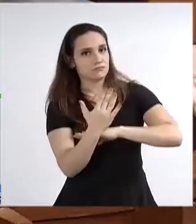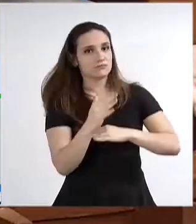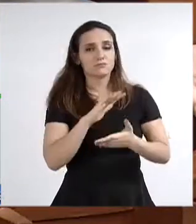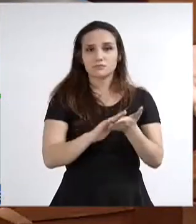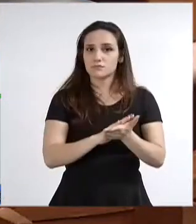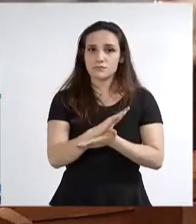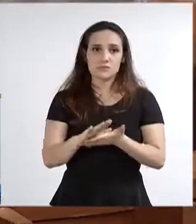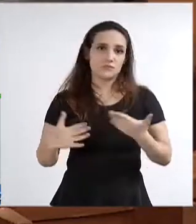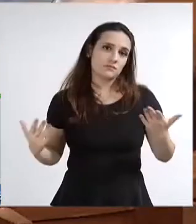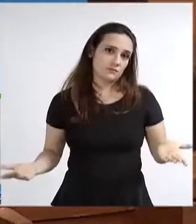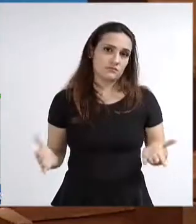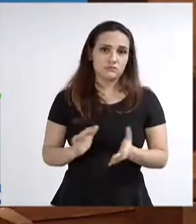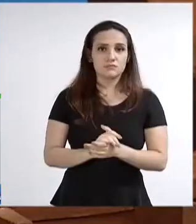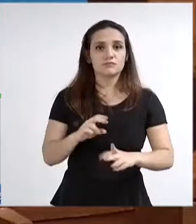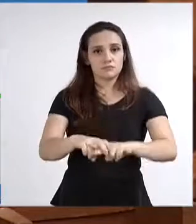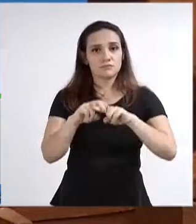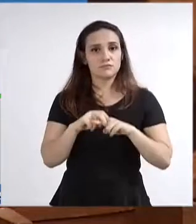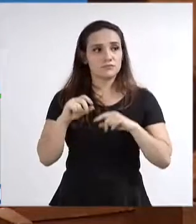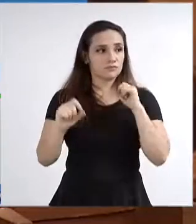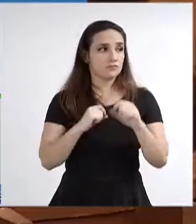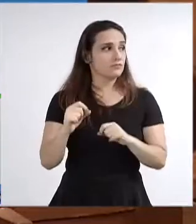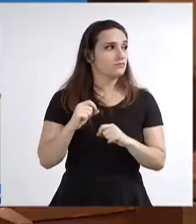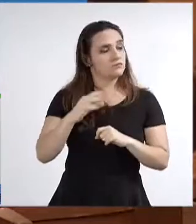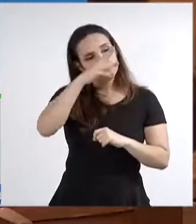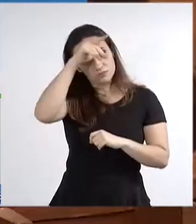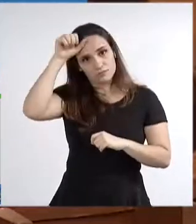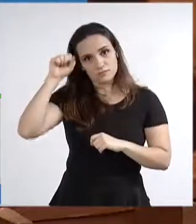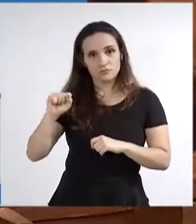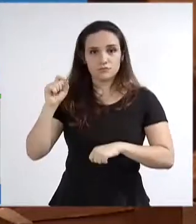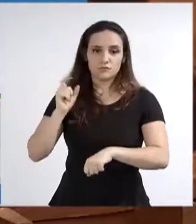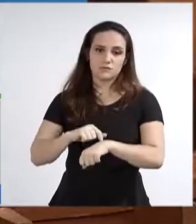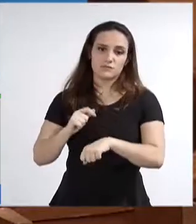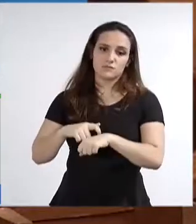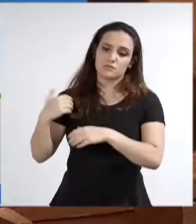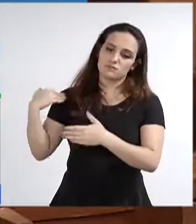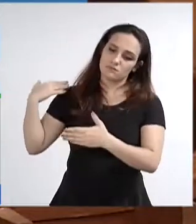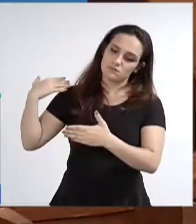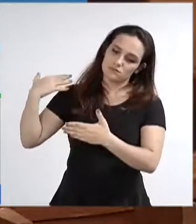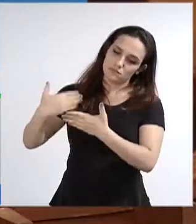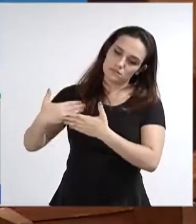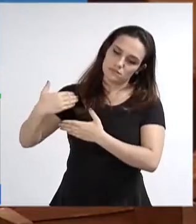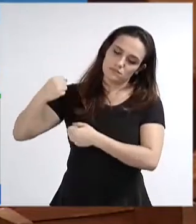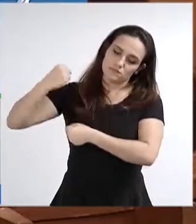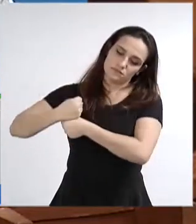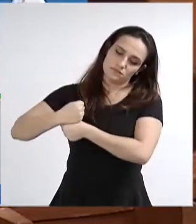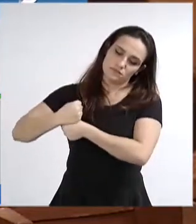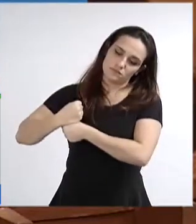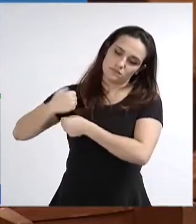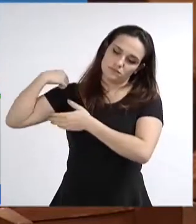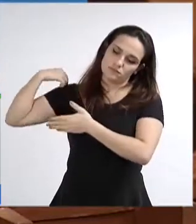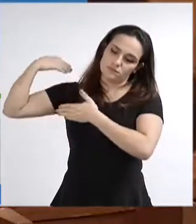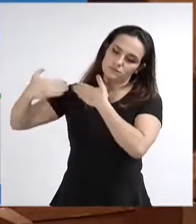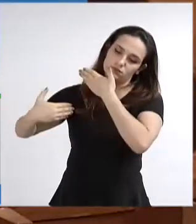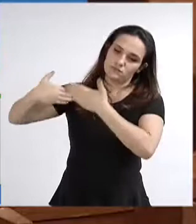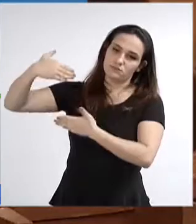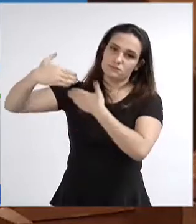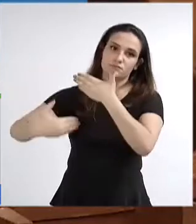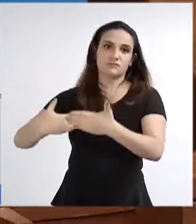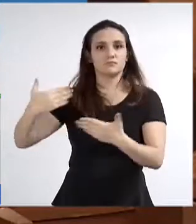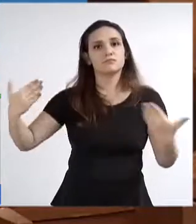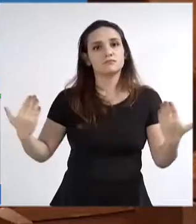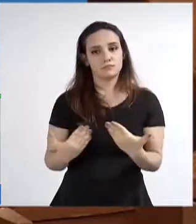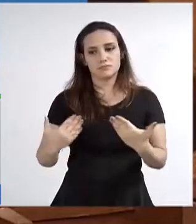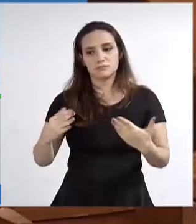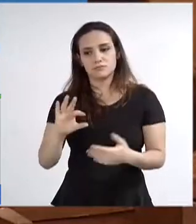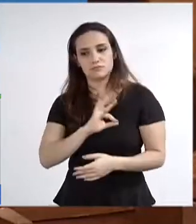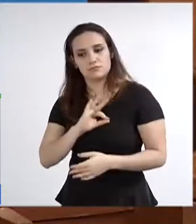União. De forma que Mato Grosso do Sul, ao longo desses anos, né, a polícia do Mato Grosso do Sul e o Estado